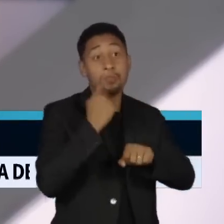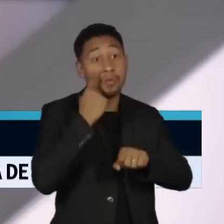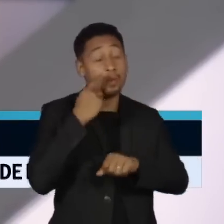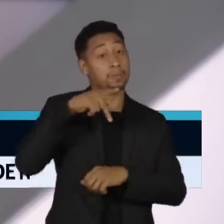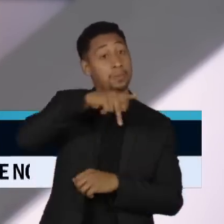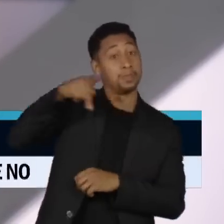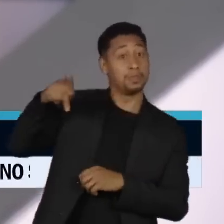da república